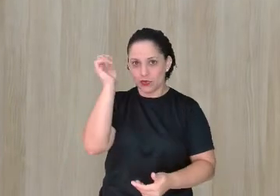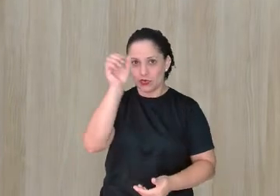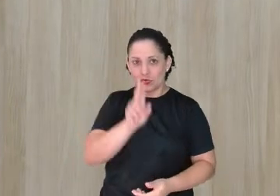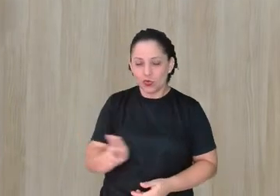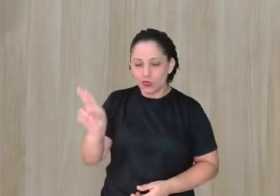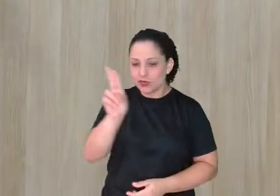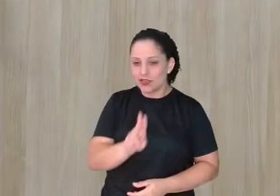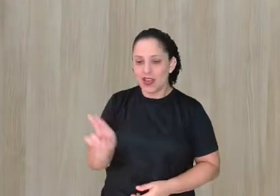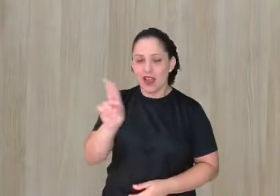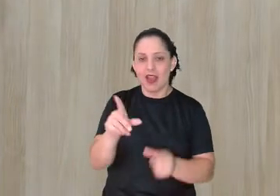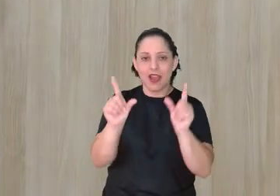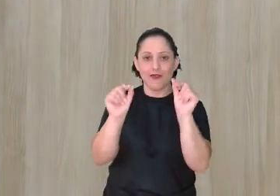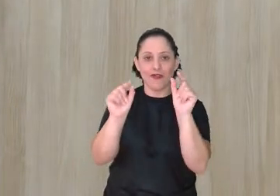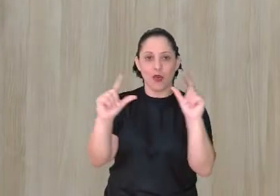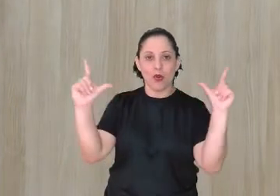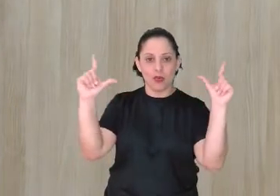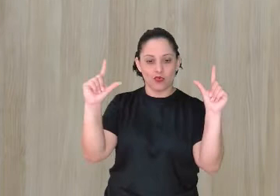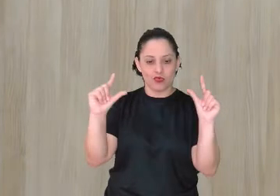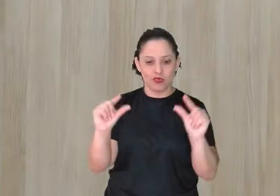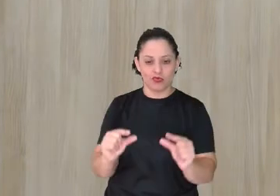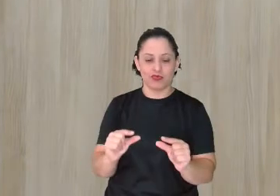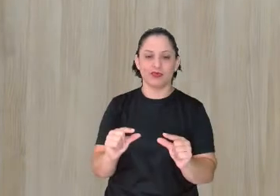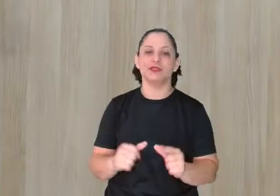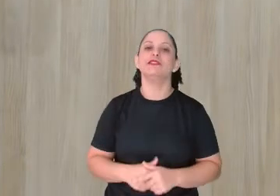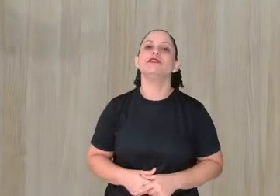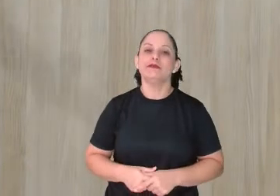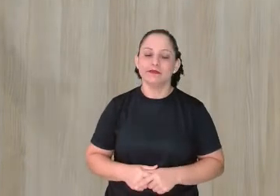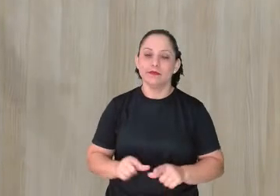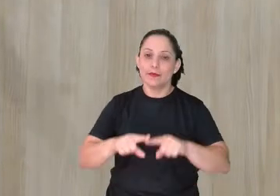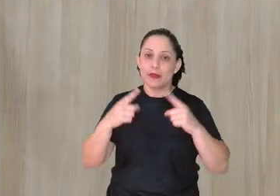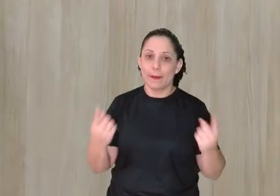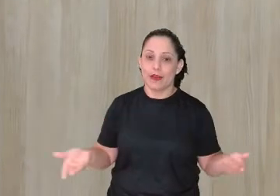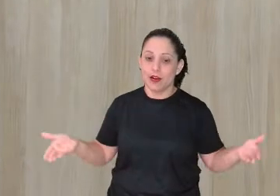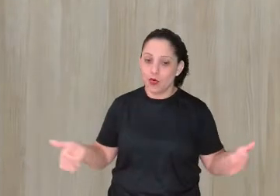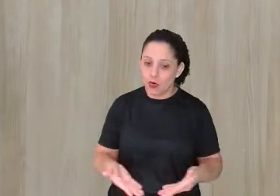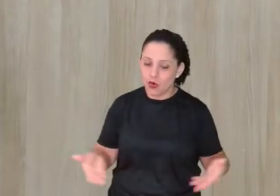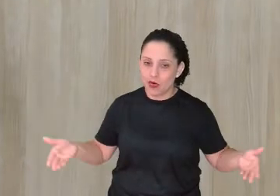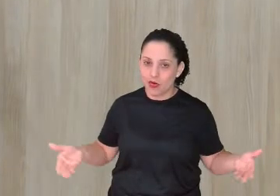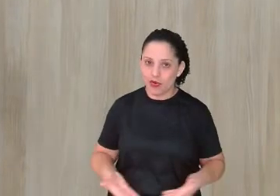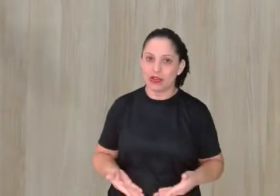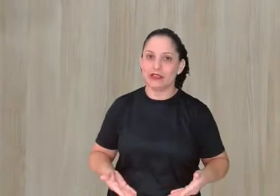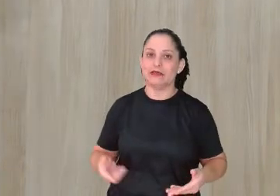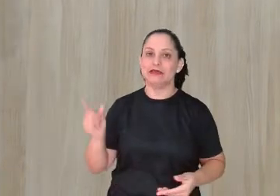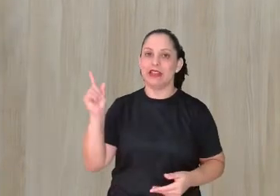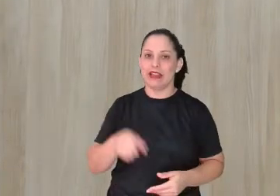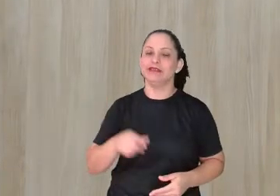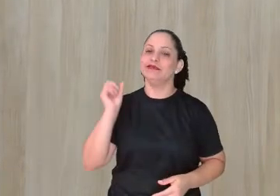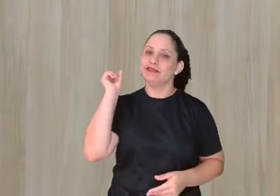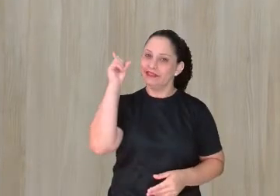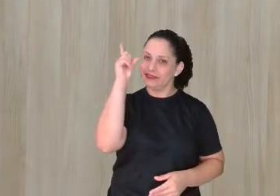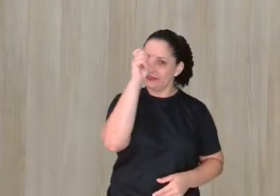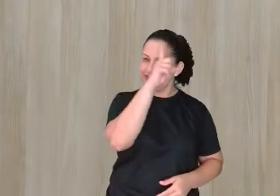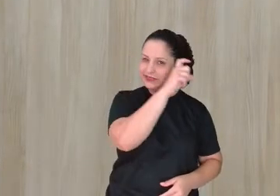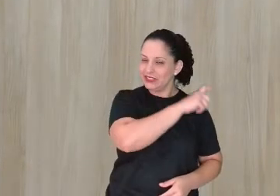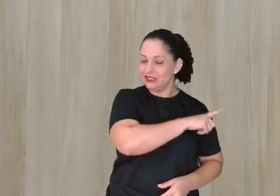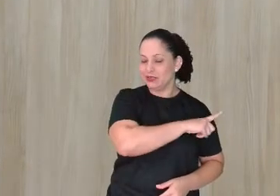bem, aí os preços vão diminuindo. Então, por enquanto, né, essa alternativa não é uma alternativa muito